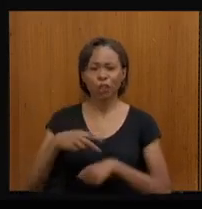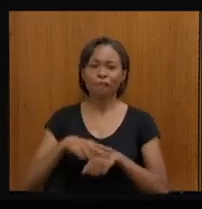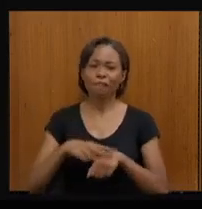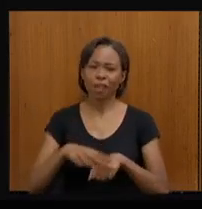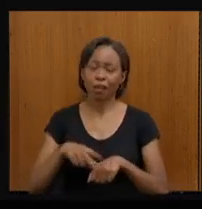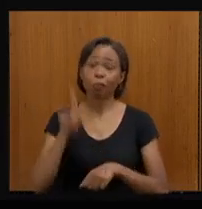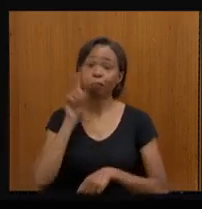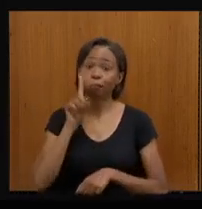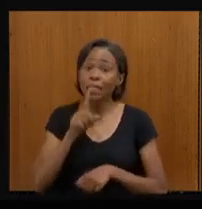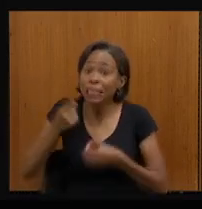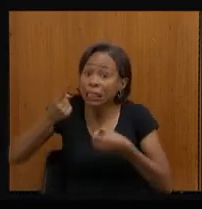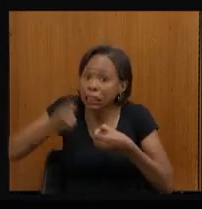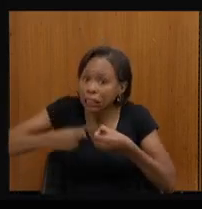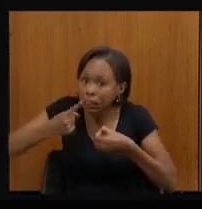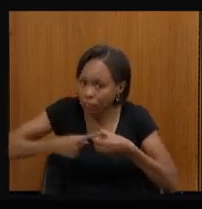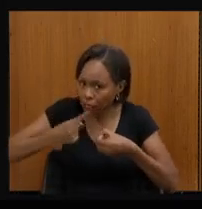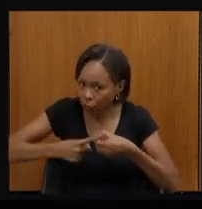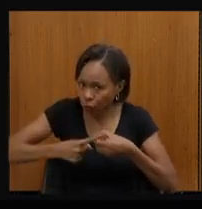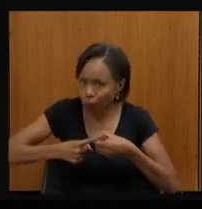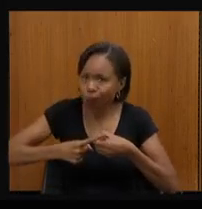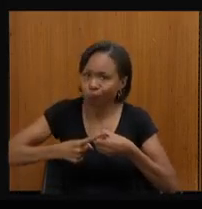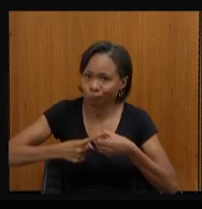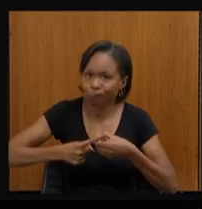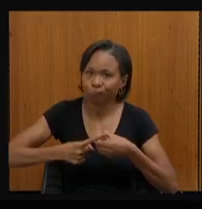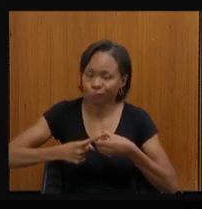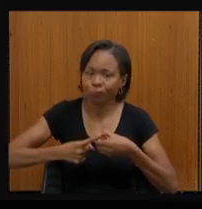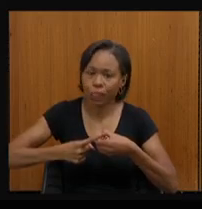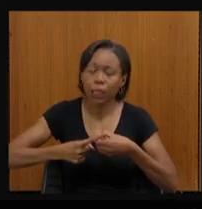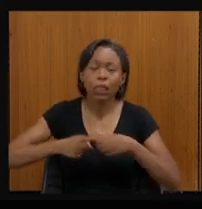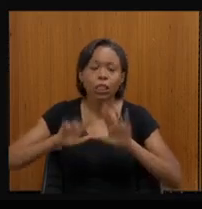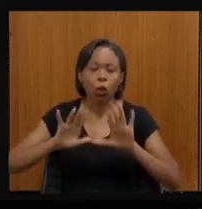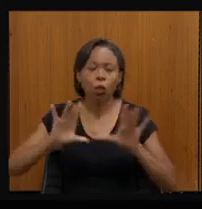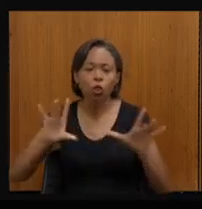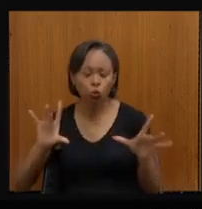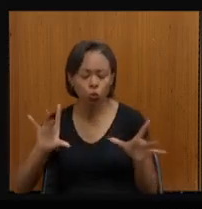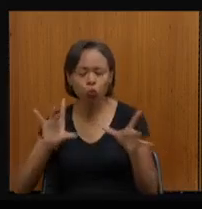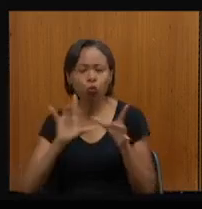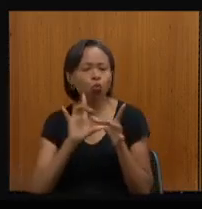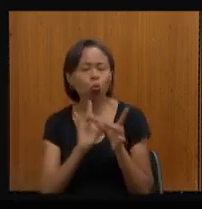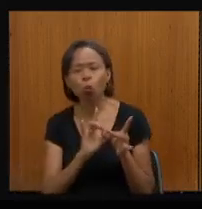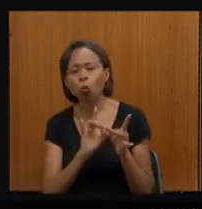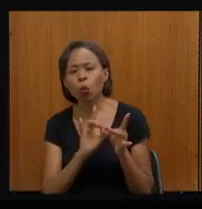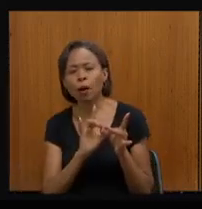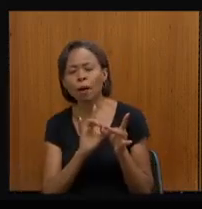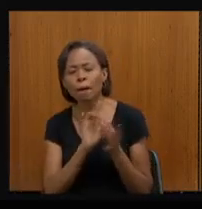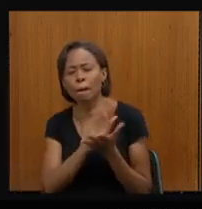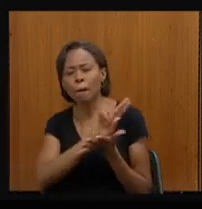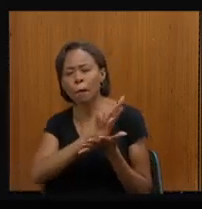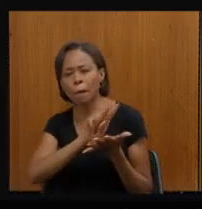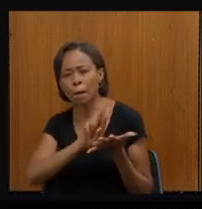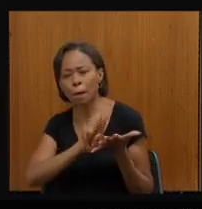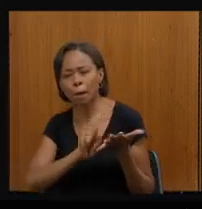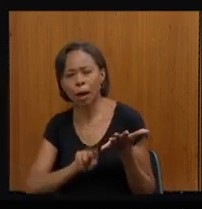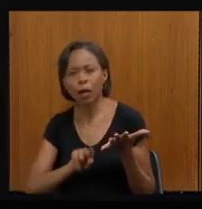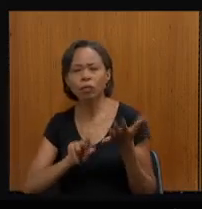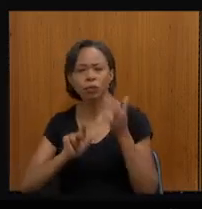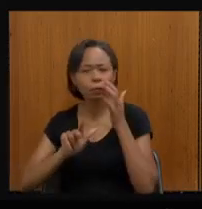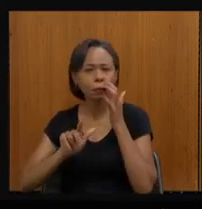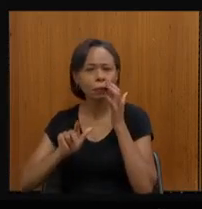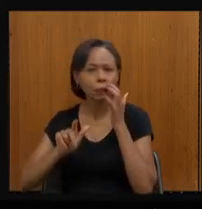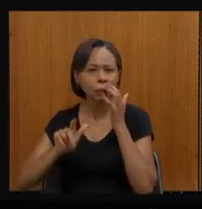a gente falando bem cidade então é eles estão juntaram vários players do mercado desde